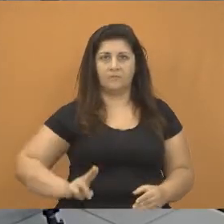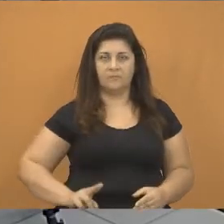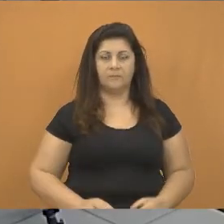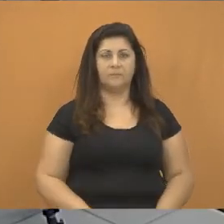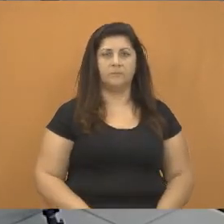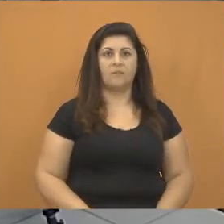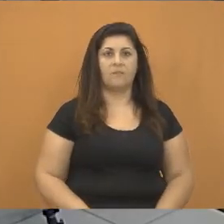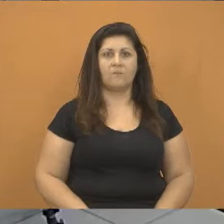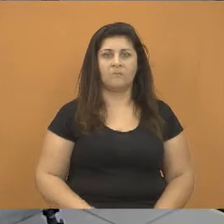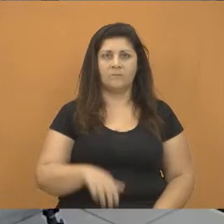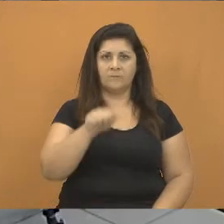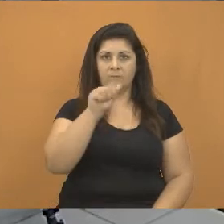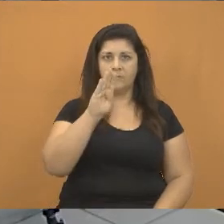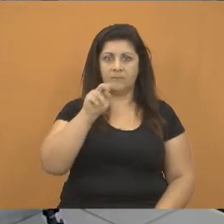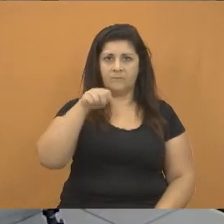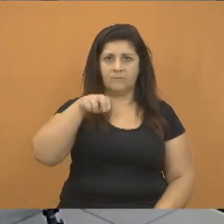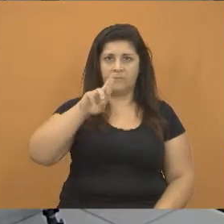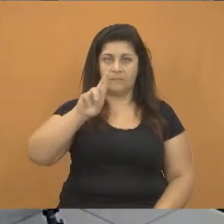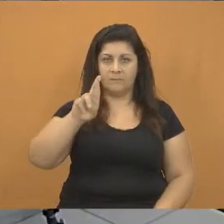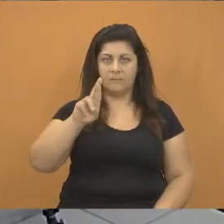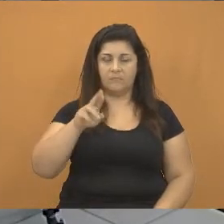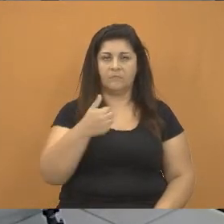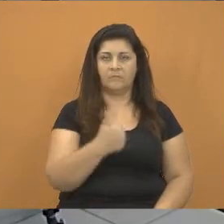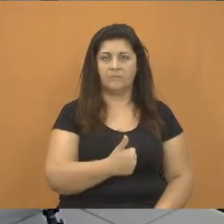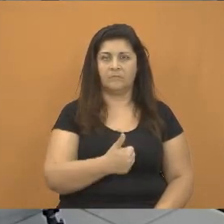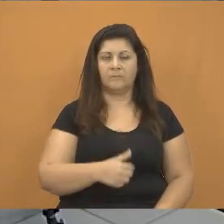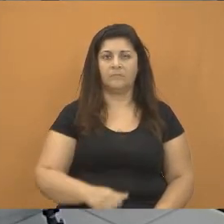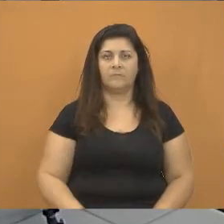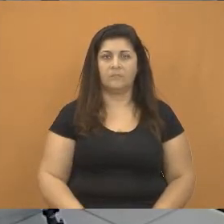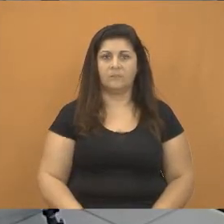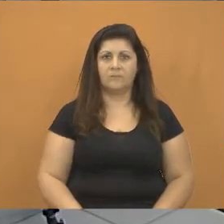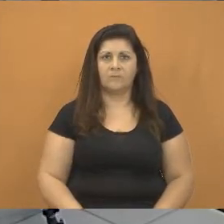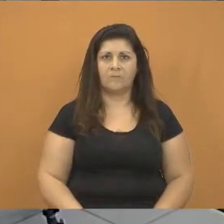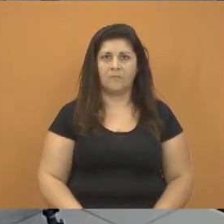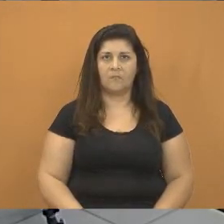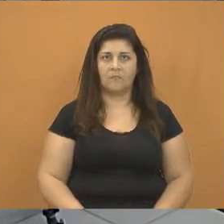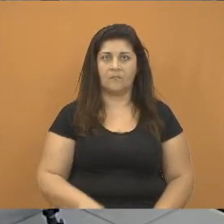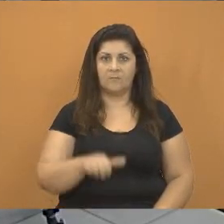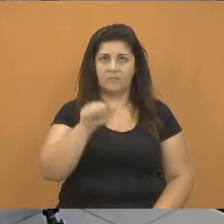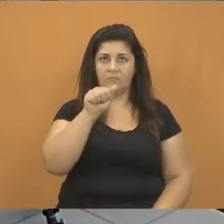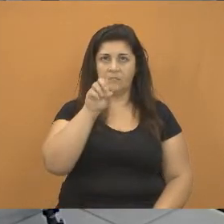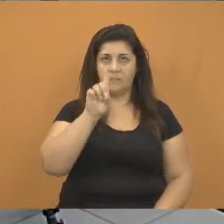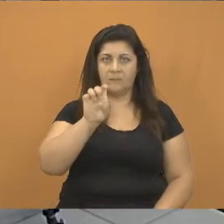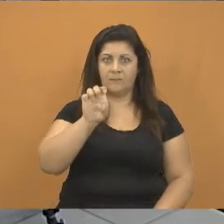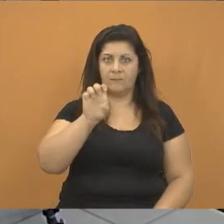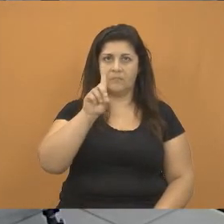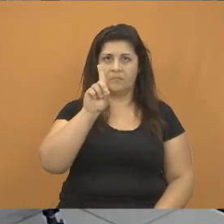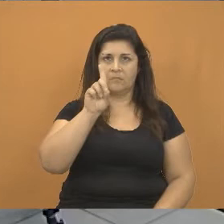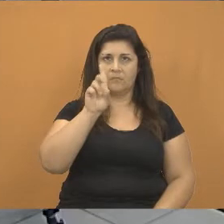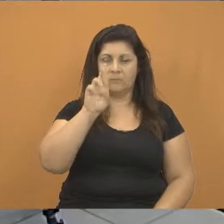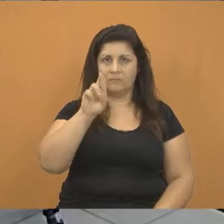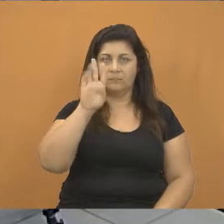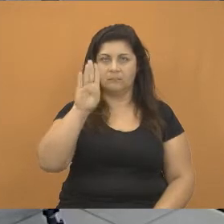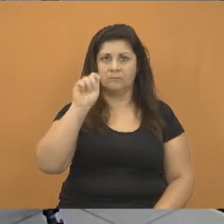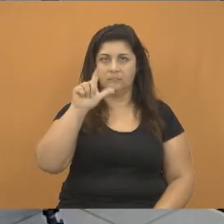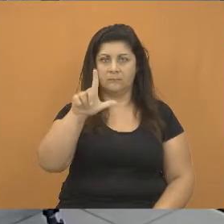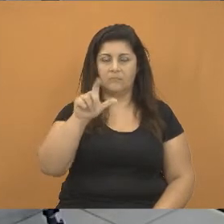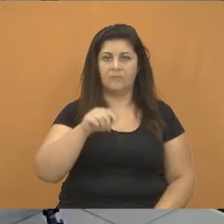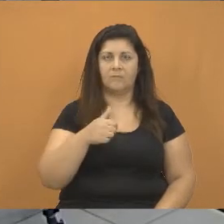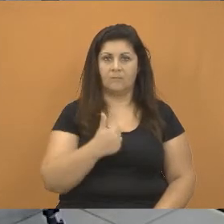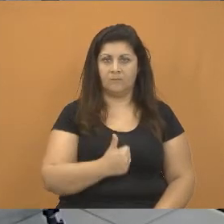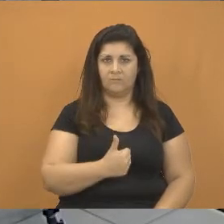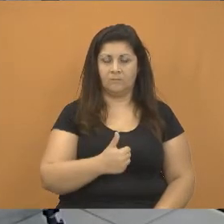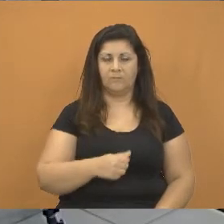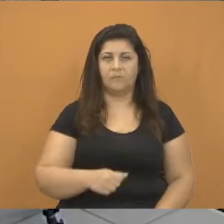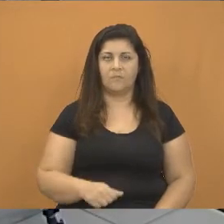Como vota a vereadora Abner de Madureira, favorável. Como vota a vereadora Derbal Sodré? Favorável.